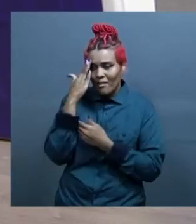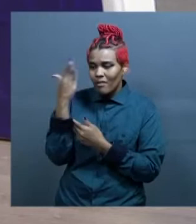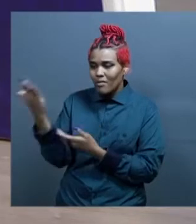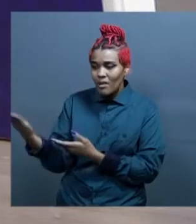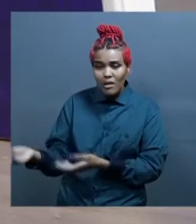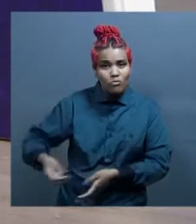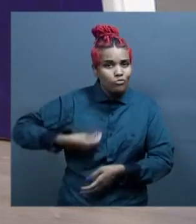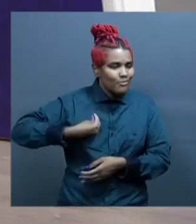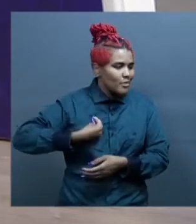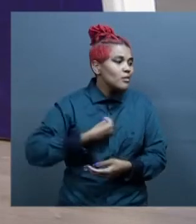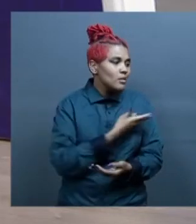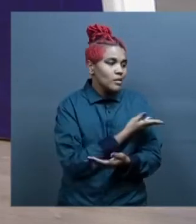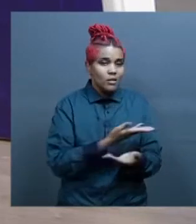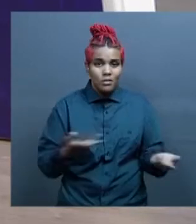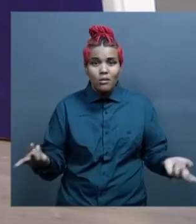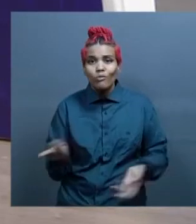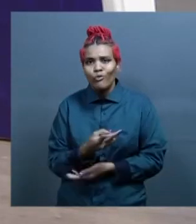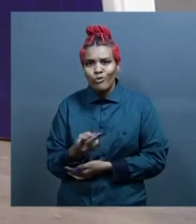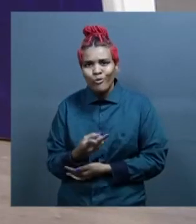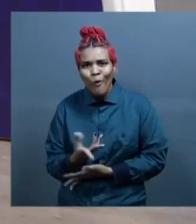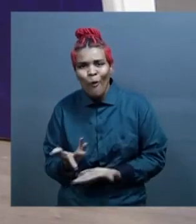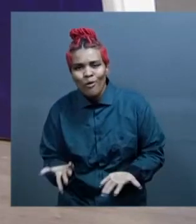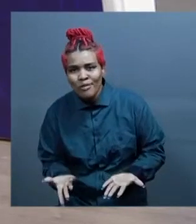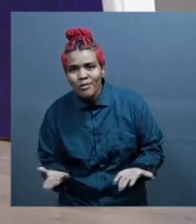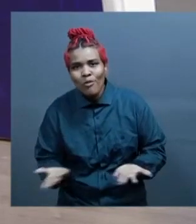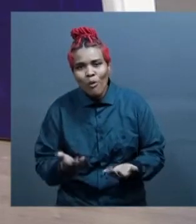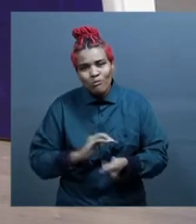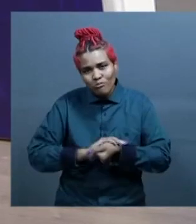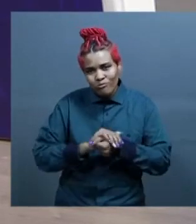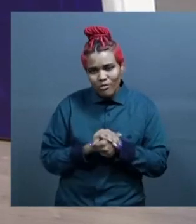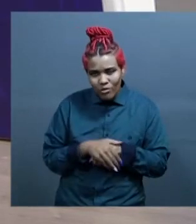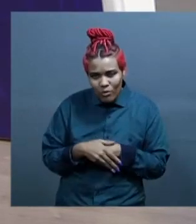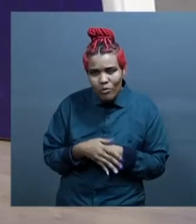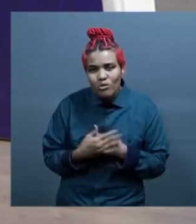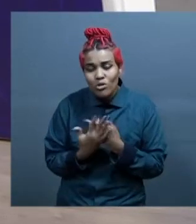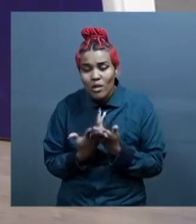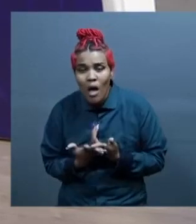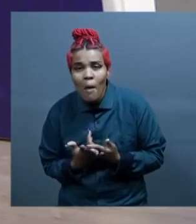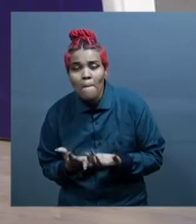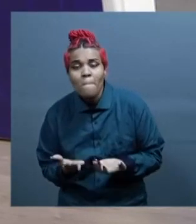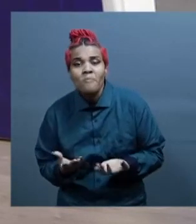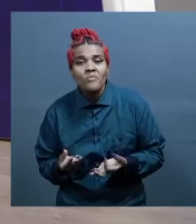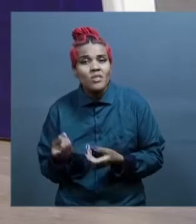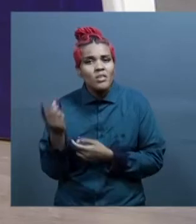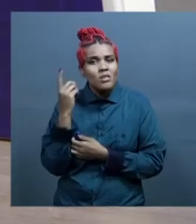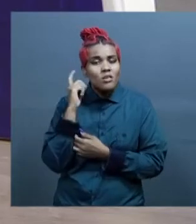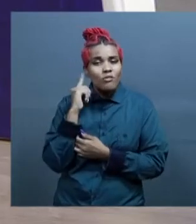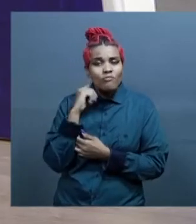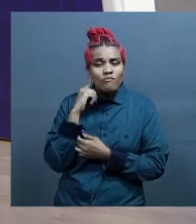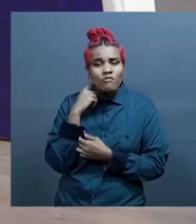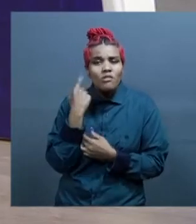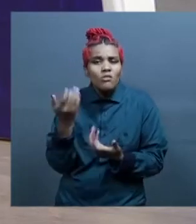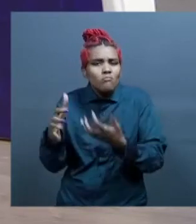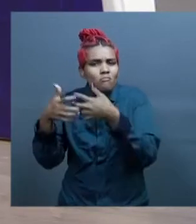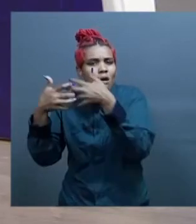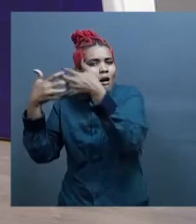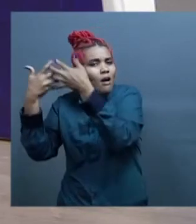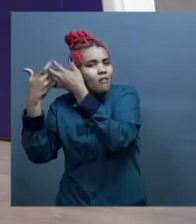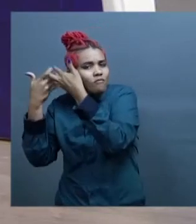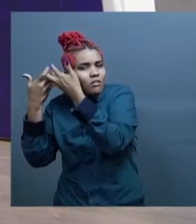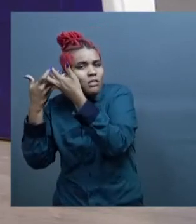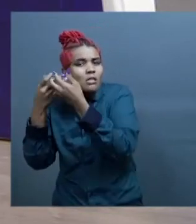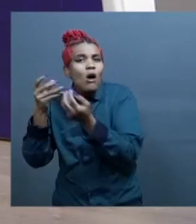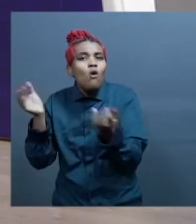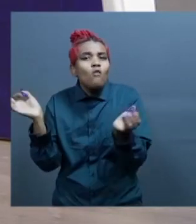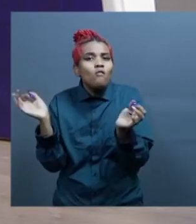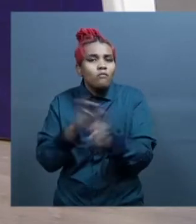participação dos dois nesta noite aqui conosco e ouvi-los a gente finalizar uma reflexão final que fica